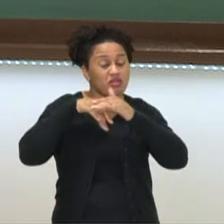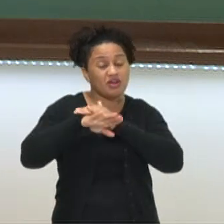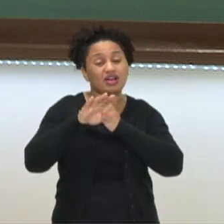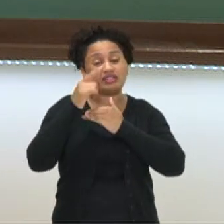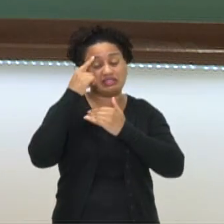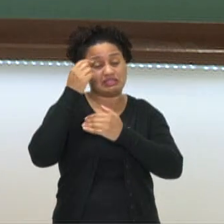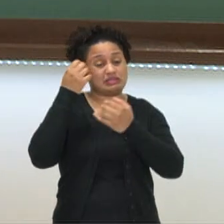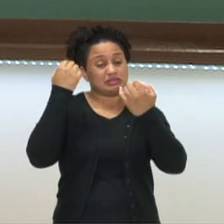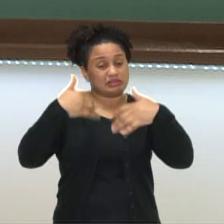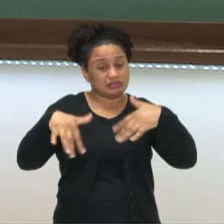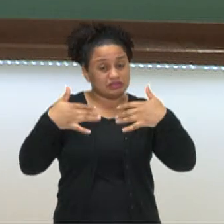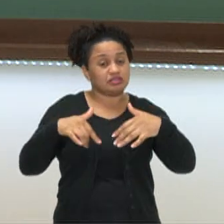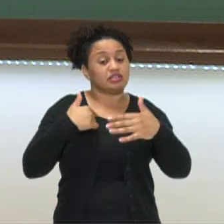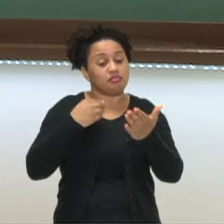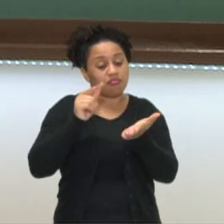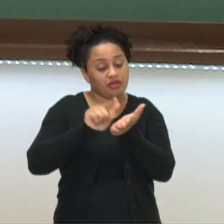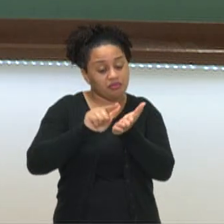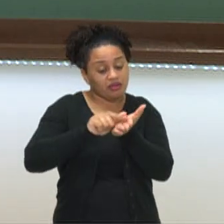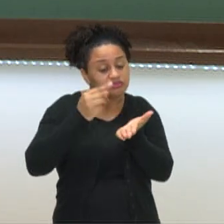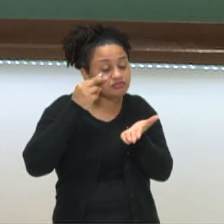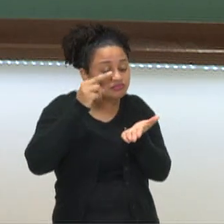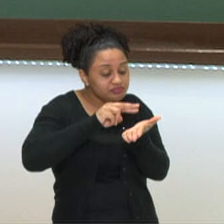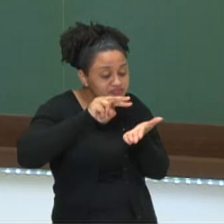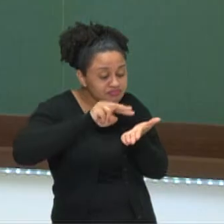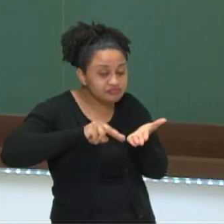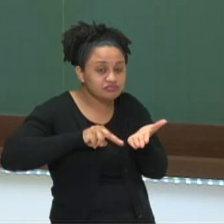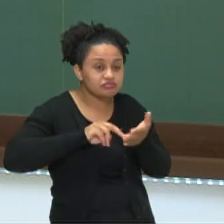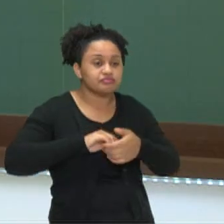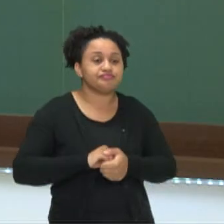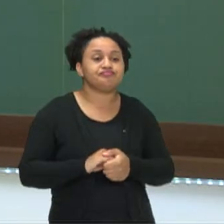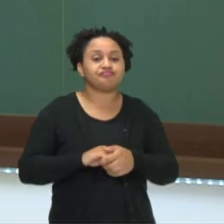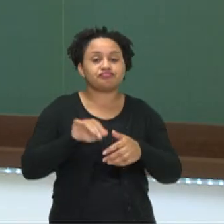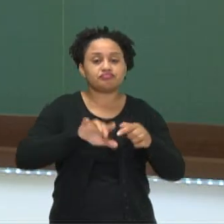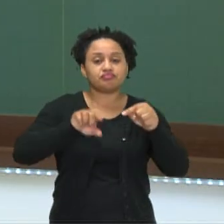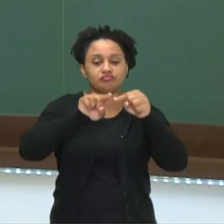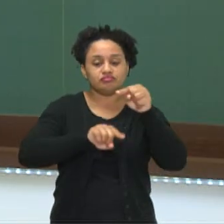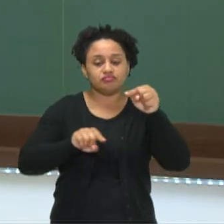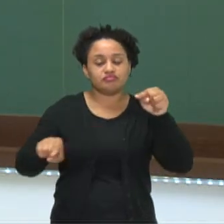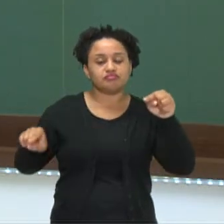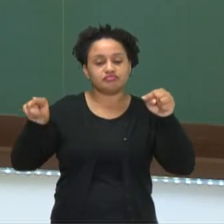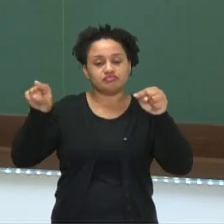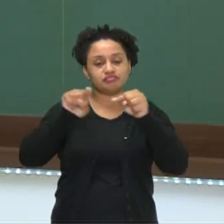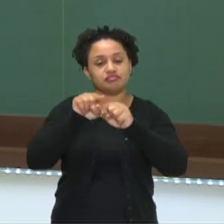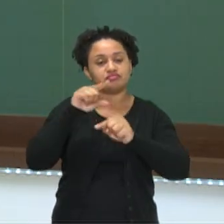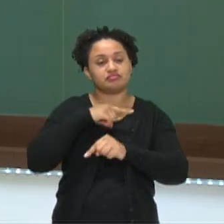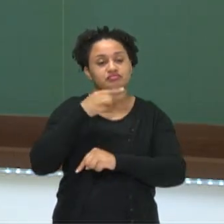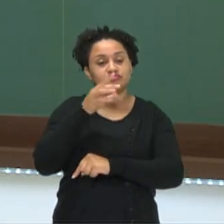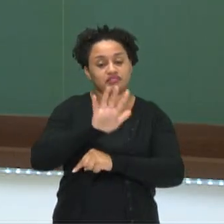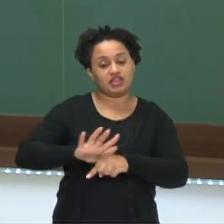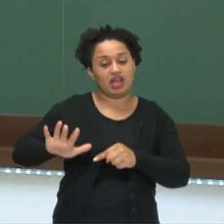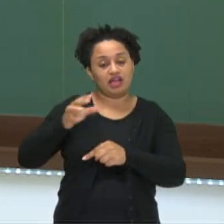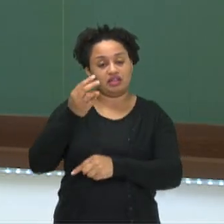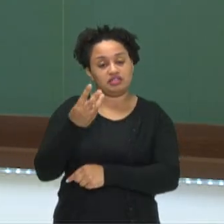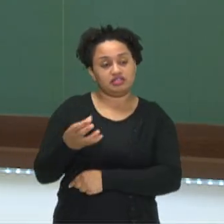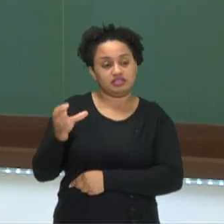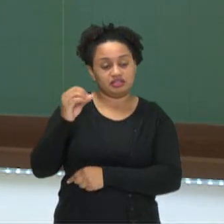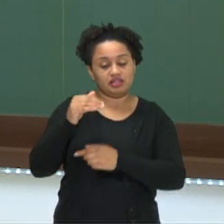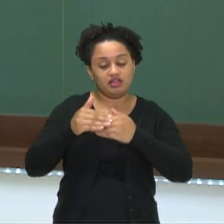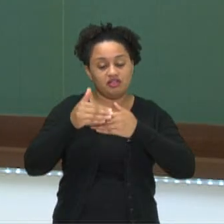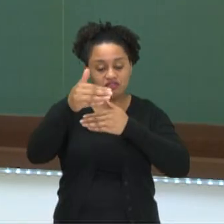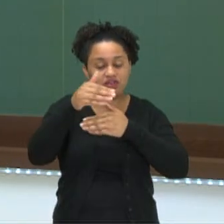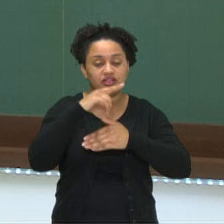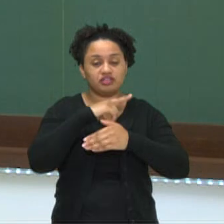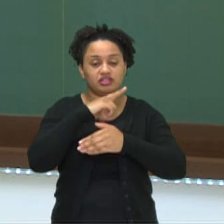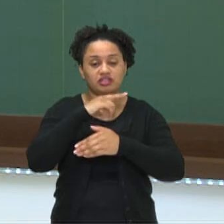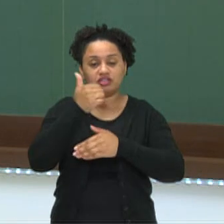as informações. Então, vamos escrever. Terreno retangular tem área 360, beleza. E a frente tem 18